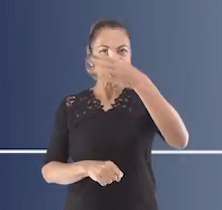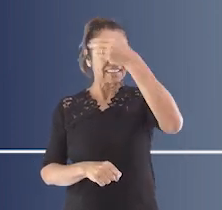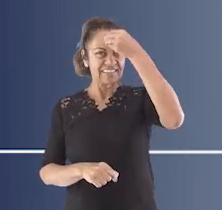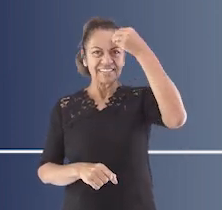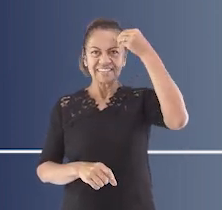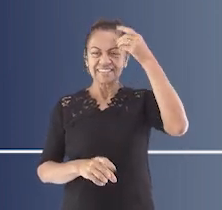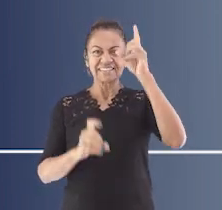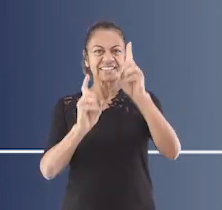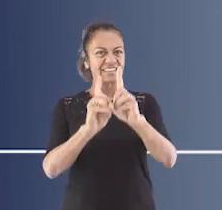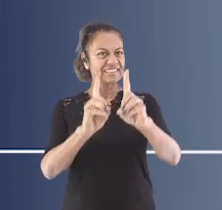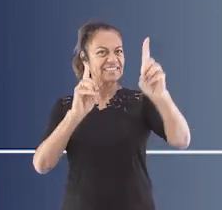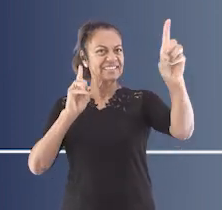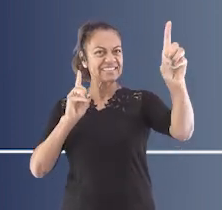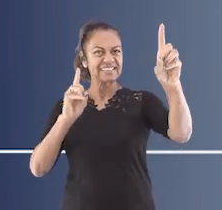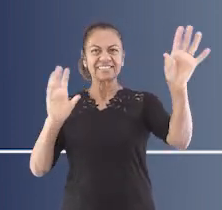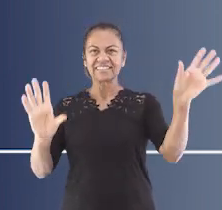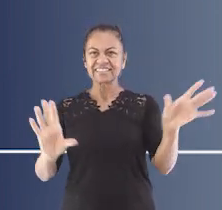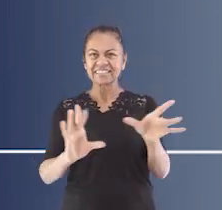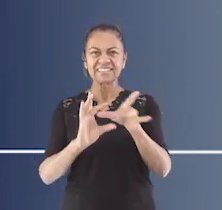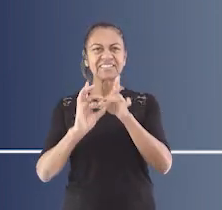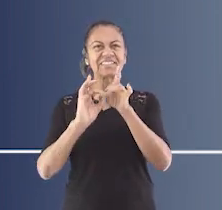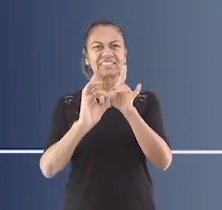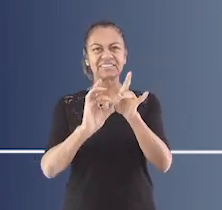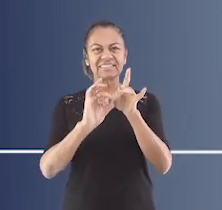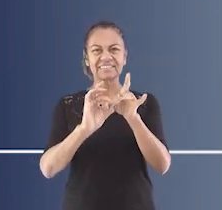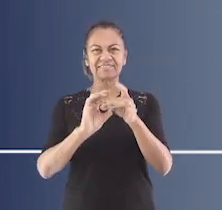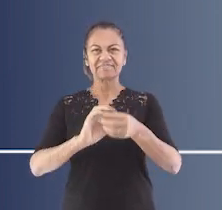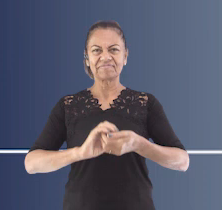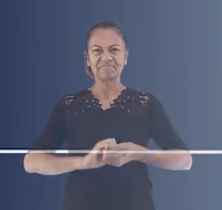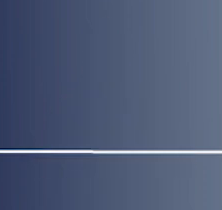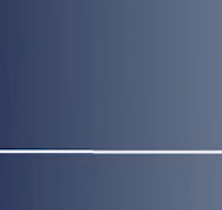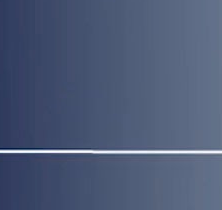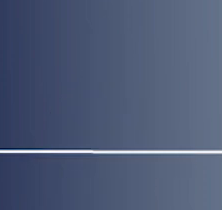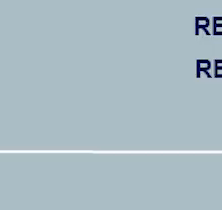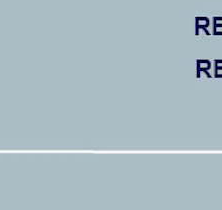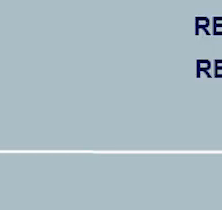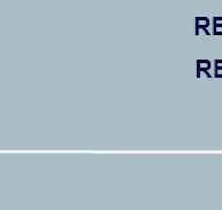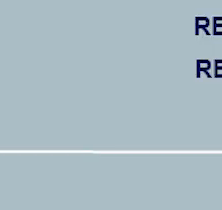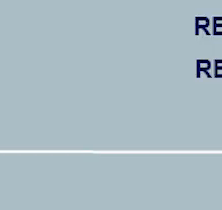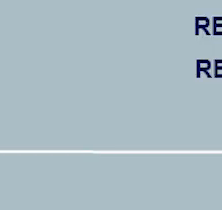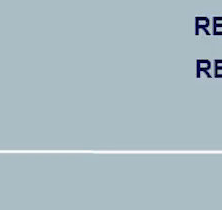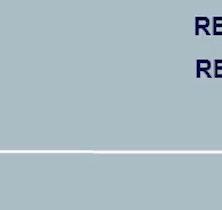aguardando por vocês e não se esqueçam, mesmo distantes, estamos juntos.